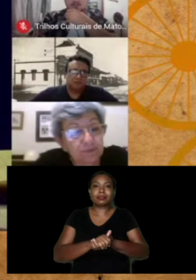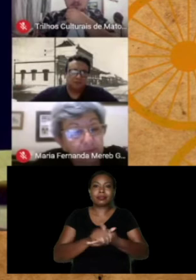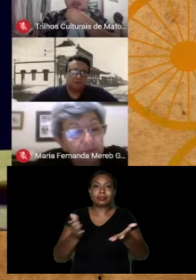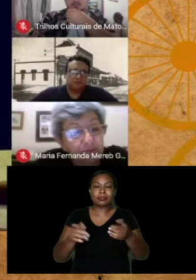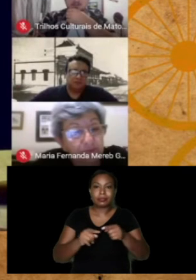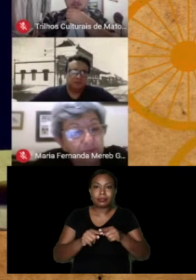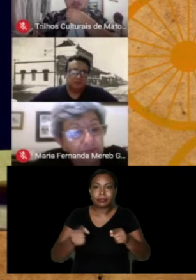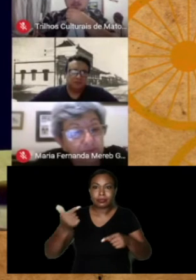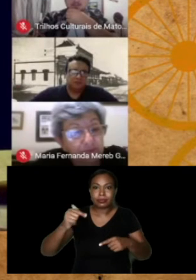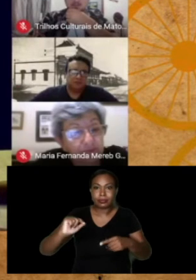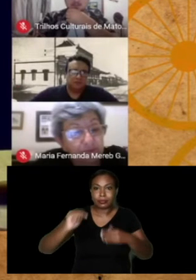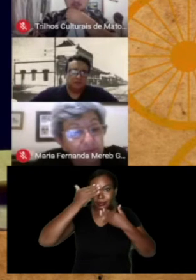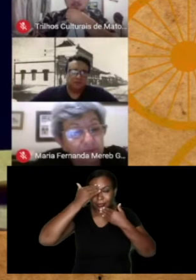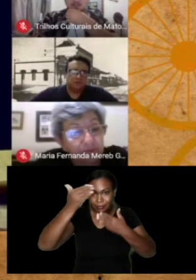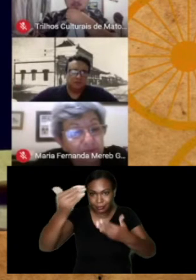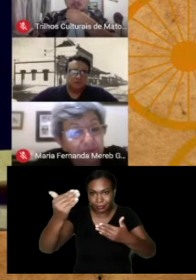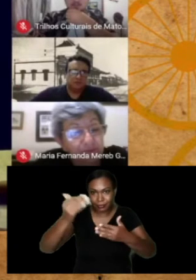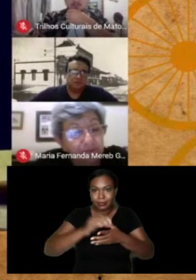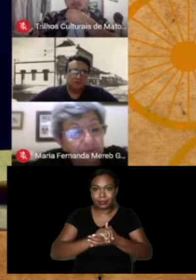Muito obrigado.